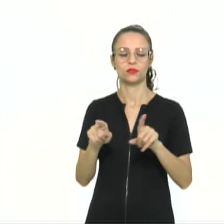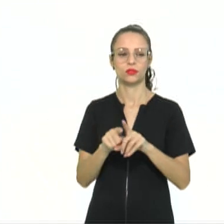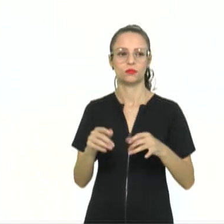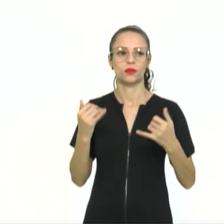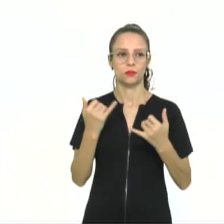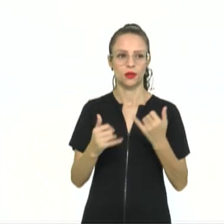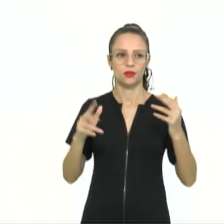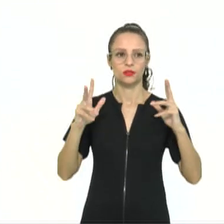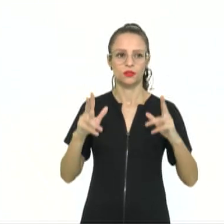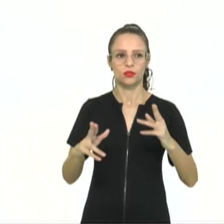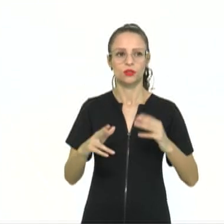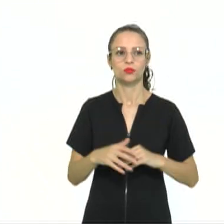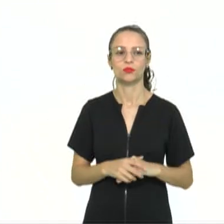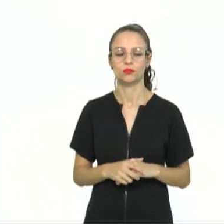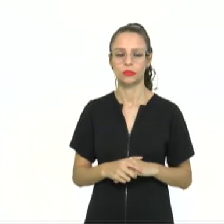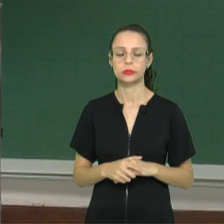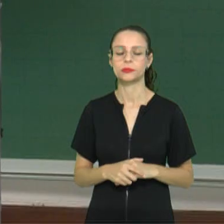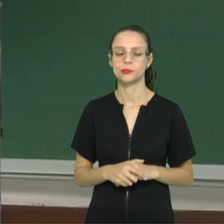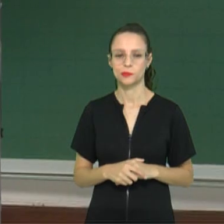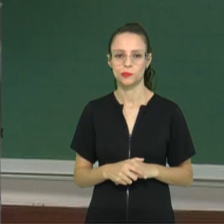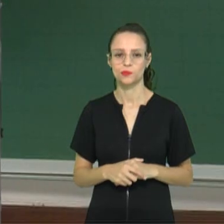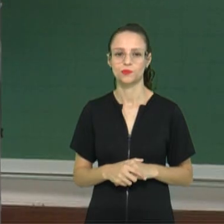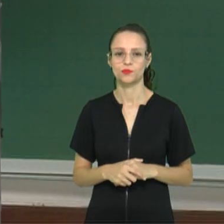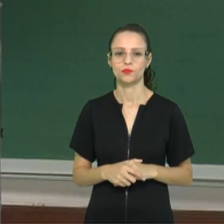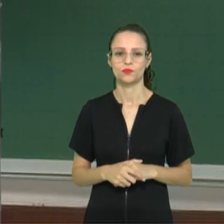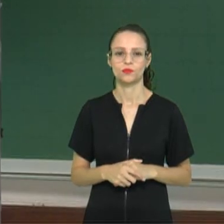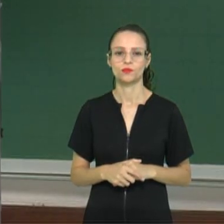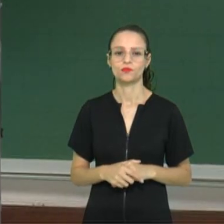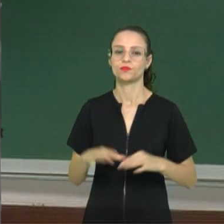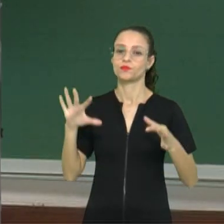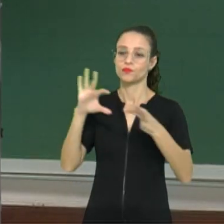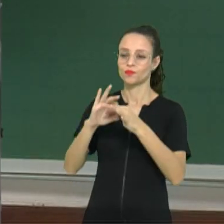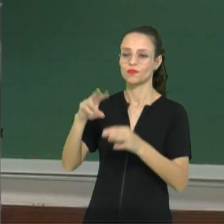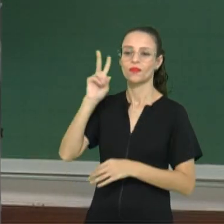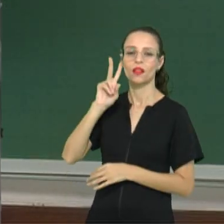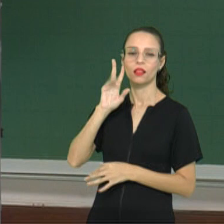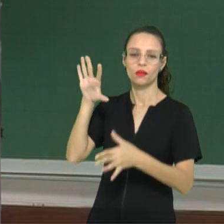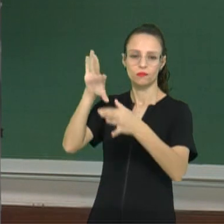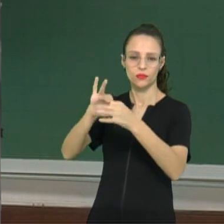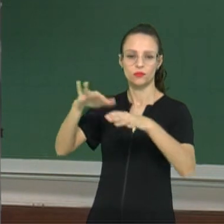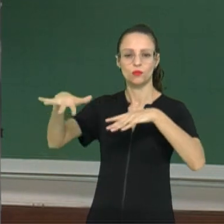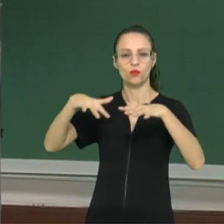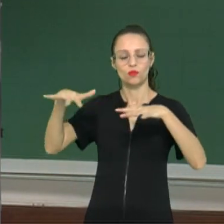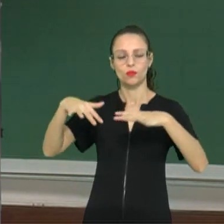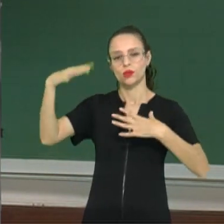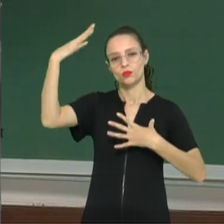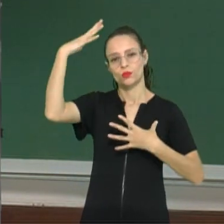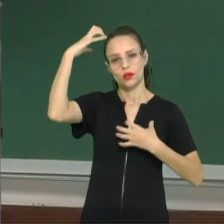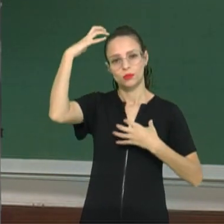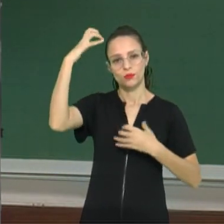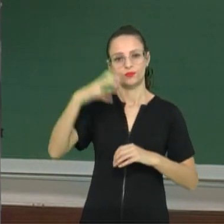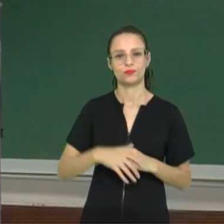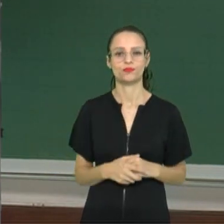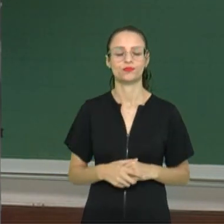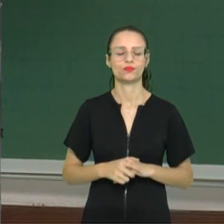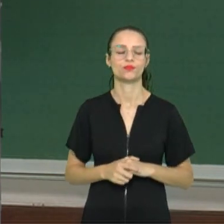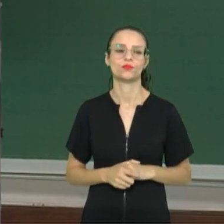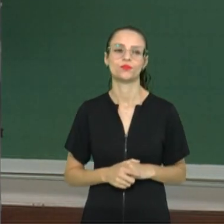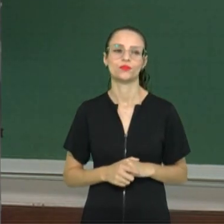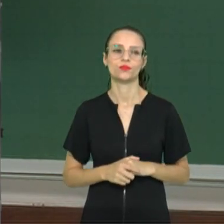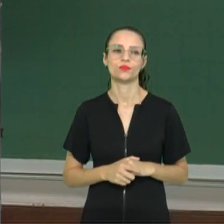movimentos são desenvolvidos em cima do movimento deste animal, faz lembrar o animal em si, né? Então o